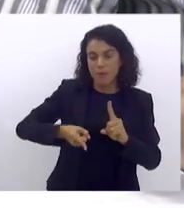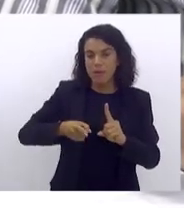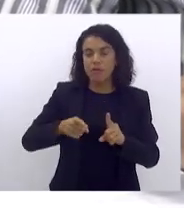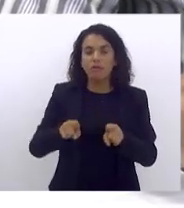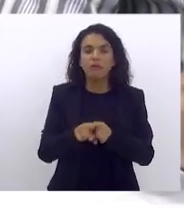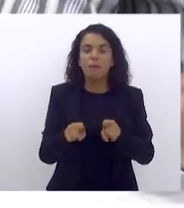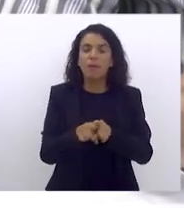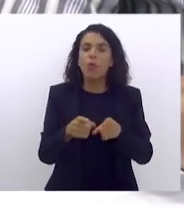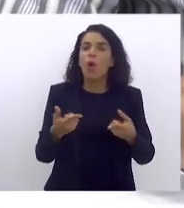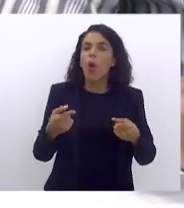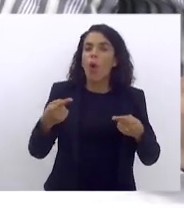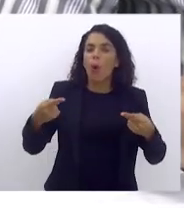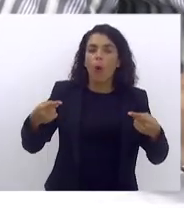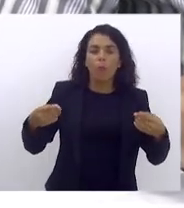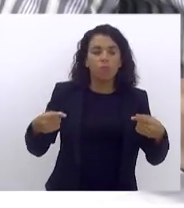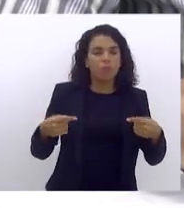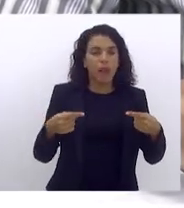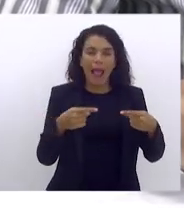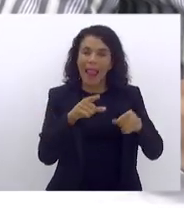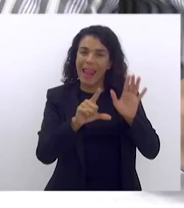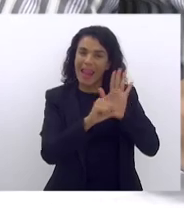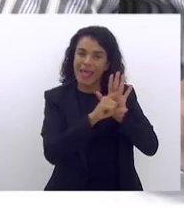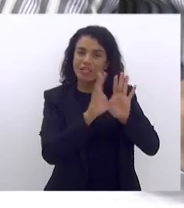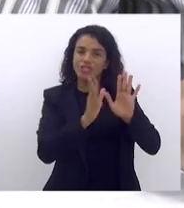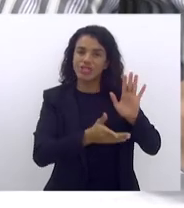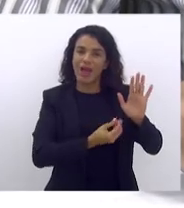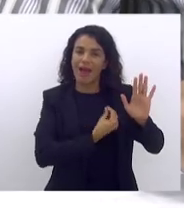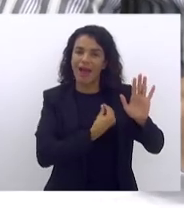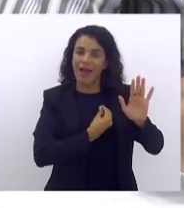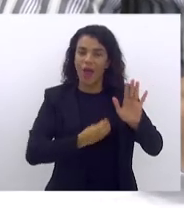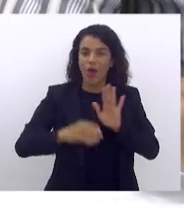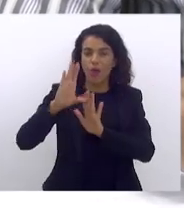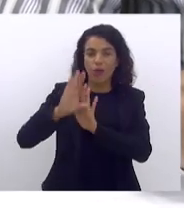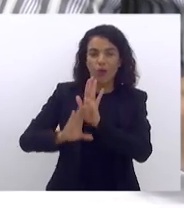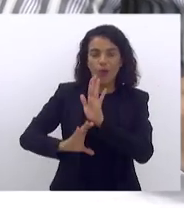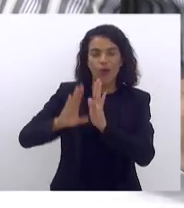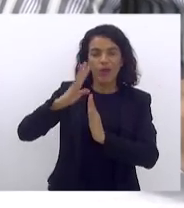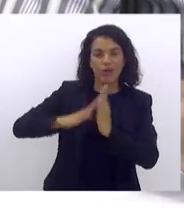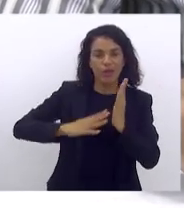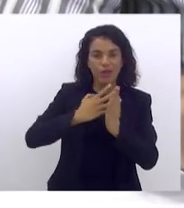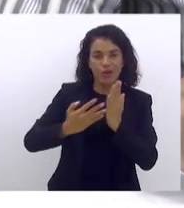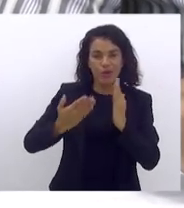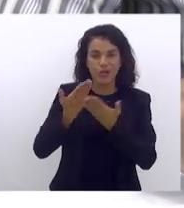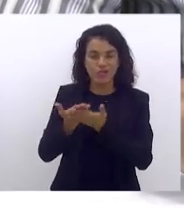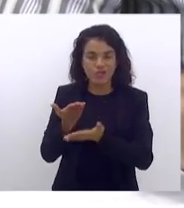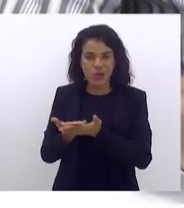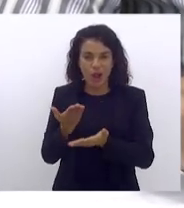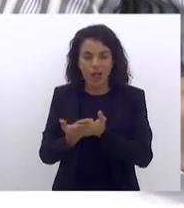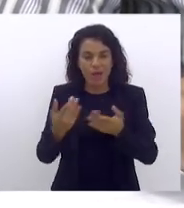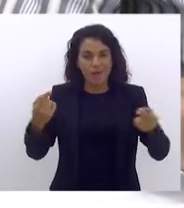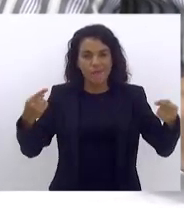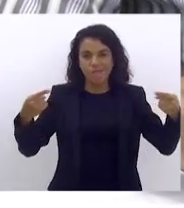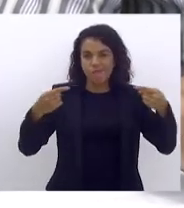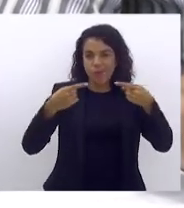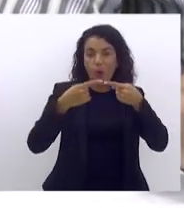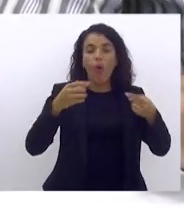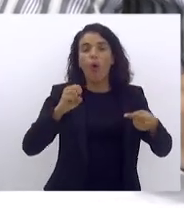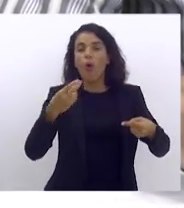choca com as leis, os currículos, as leis federais e estaduais que versam